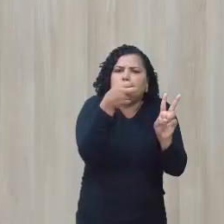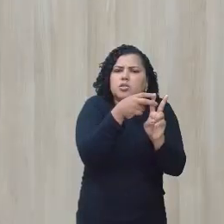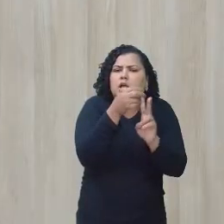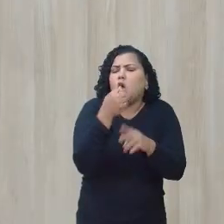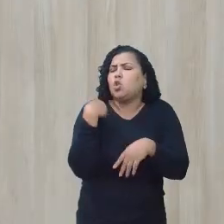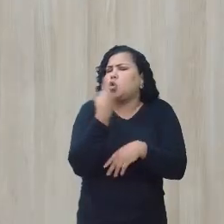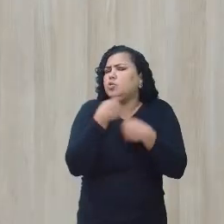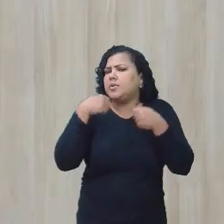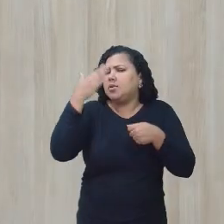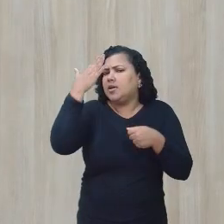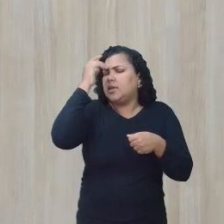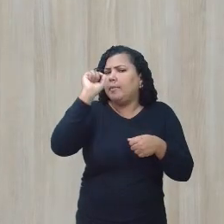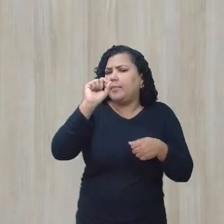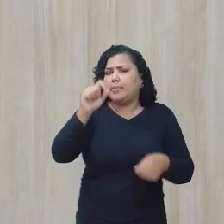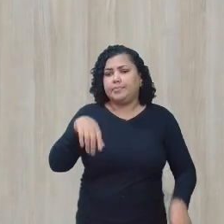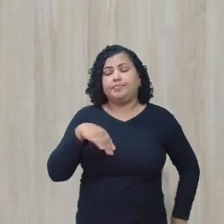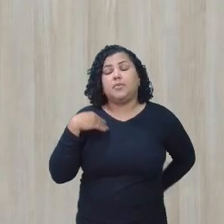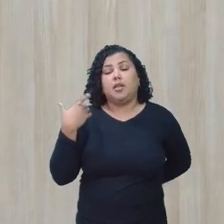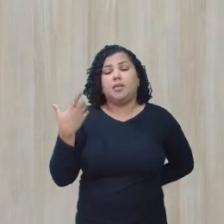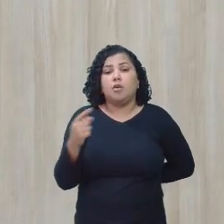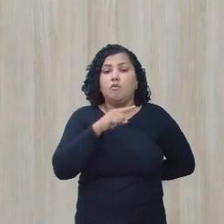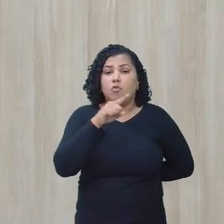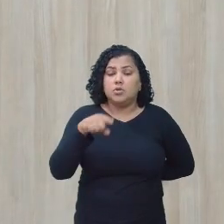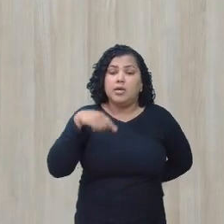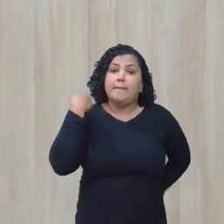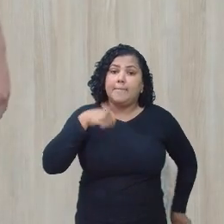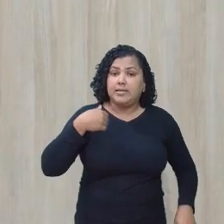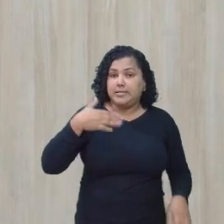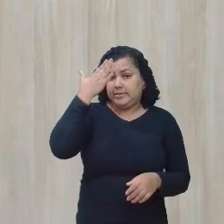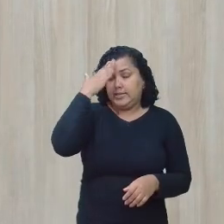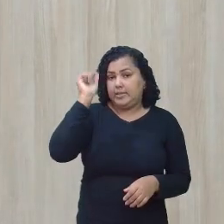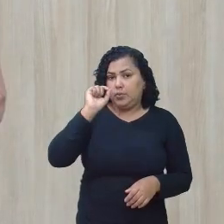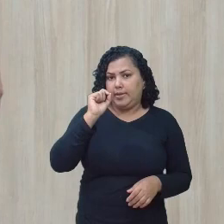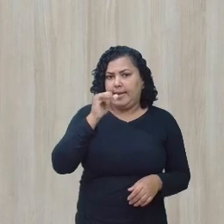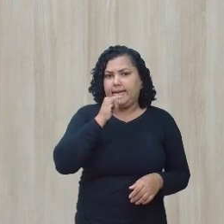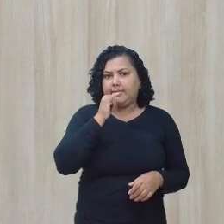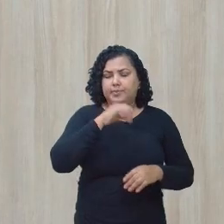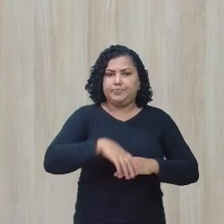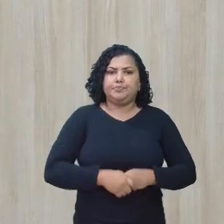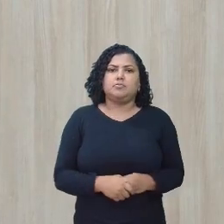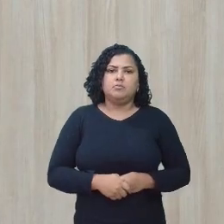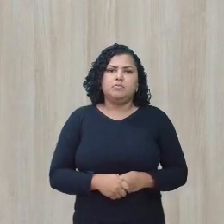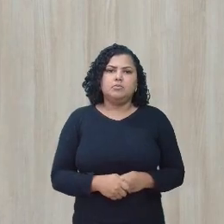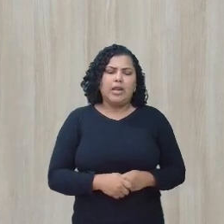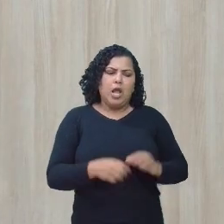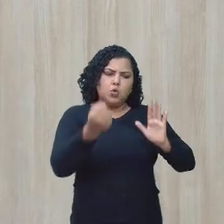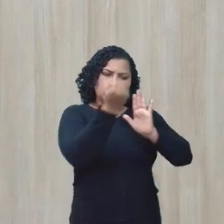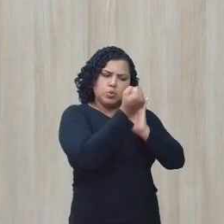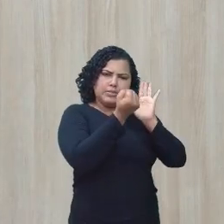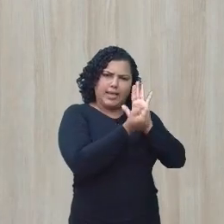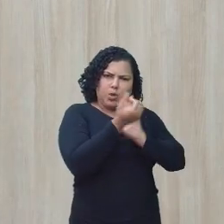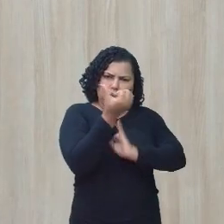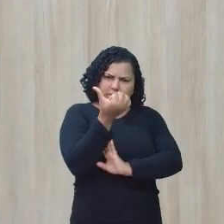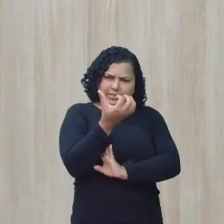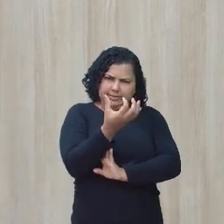justamente o seguinte, que ainda no início no final do século XVI, por volta